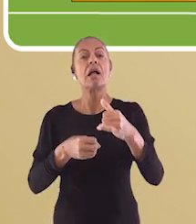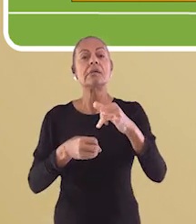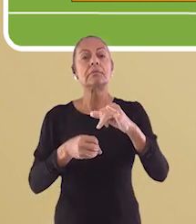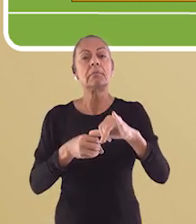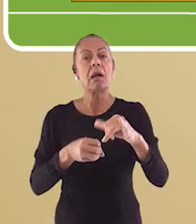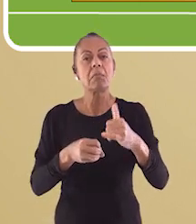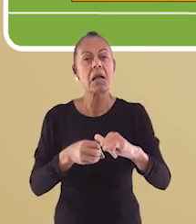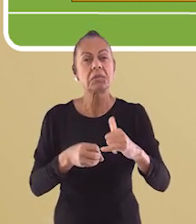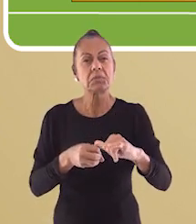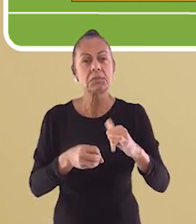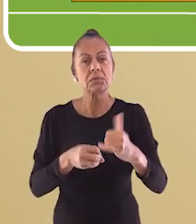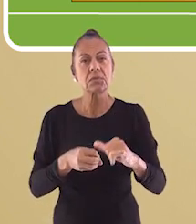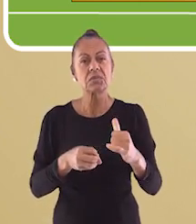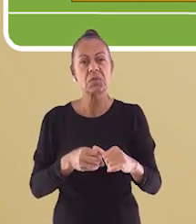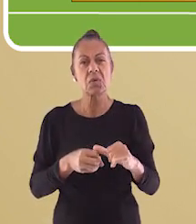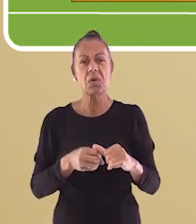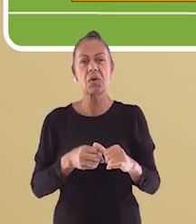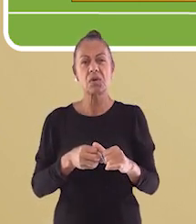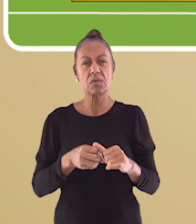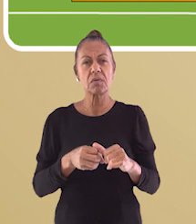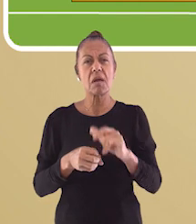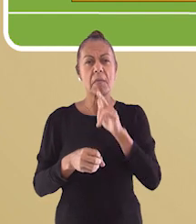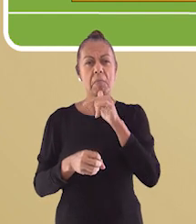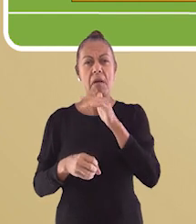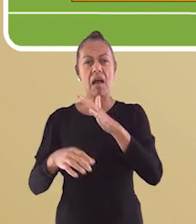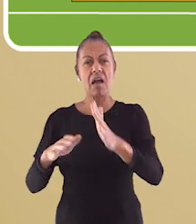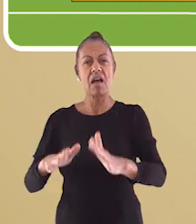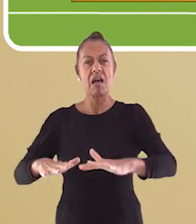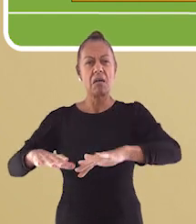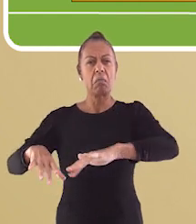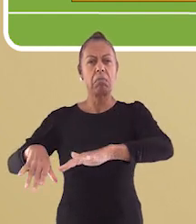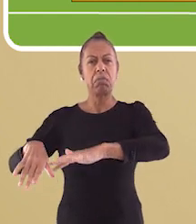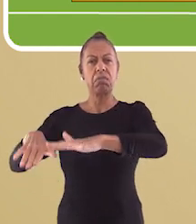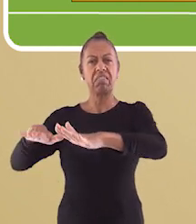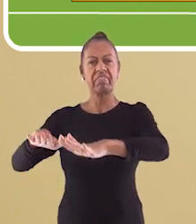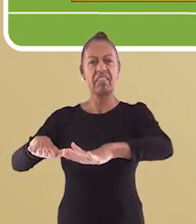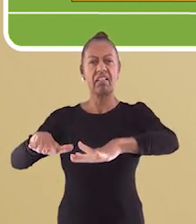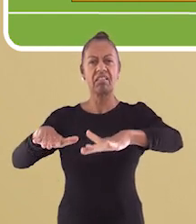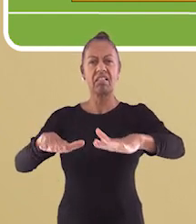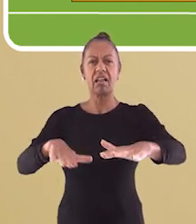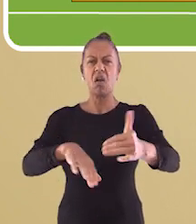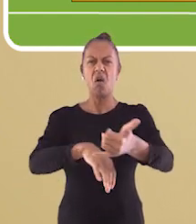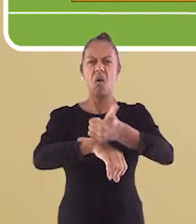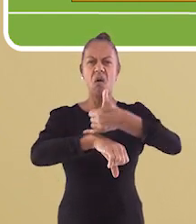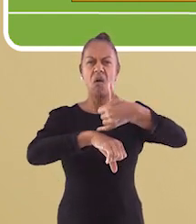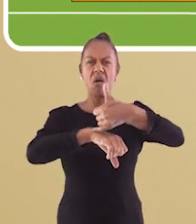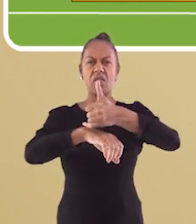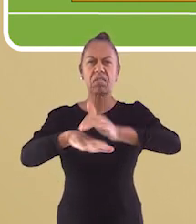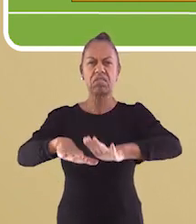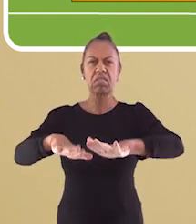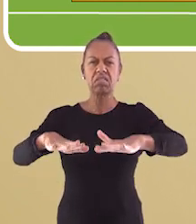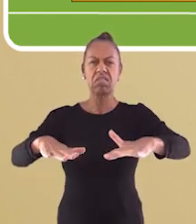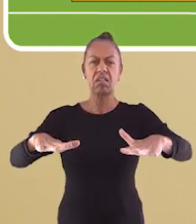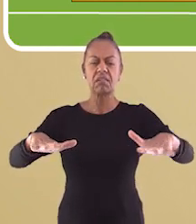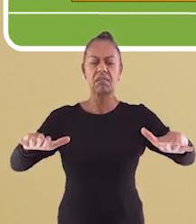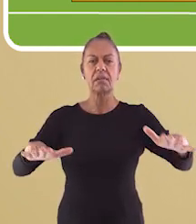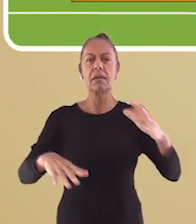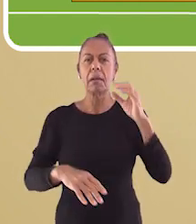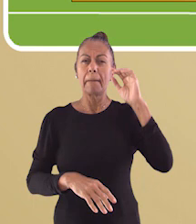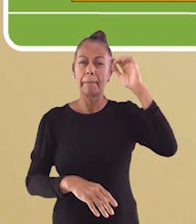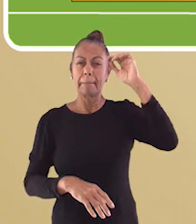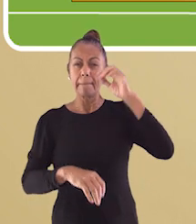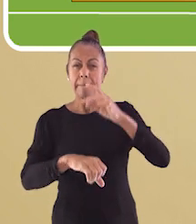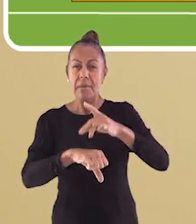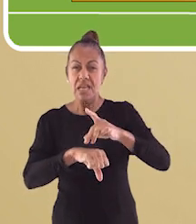quanto grave. Por ser menos denso que a água, o petróleo ele não afunda, ele flutua. Né? Se afundasse, seria ruim do mesmo jeito, mas